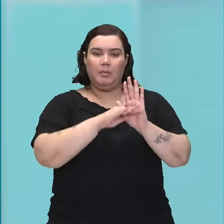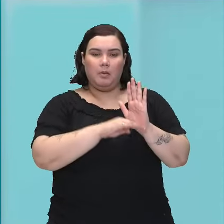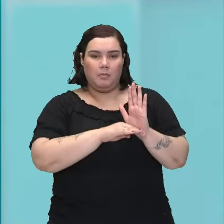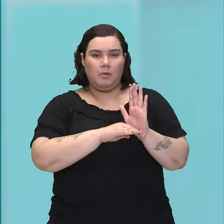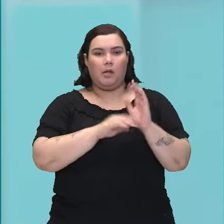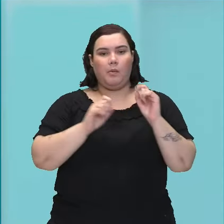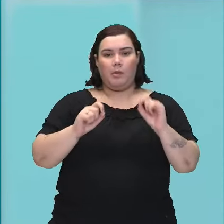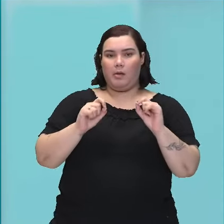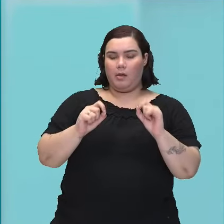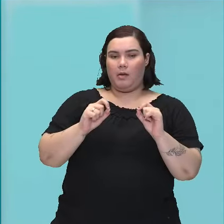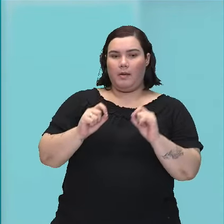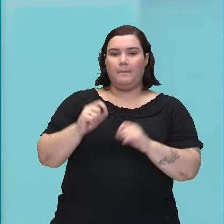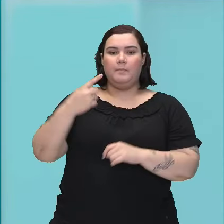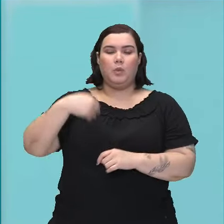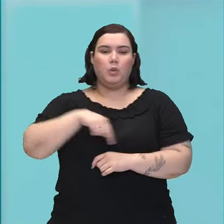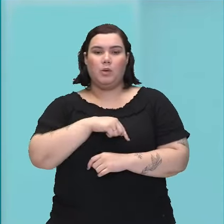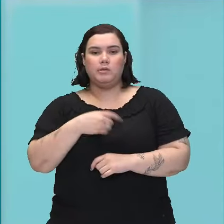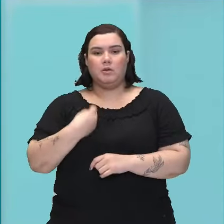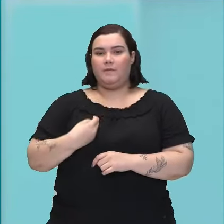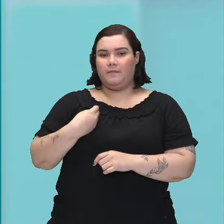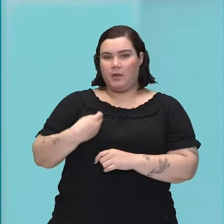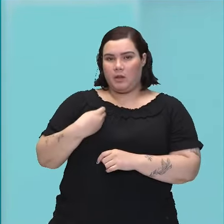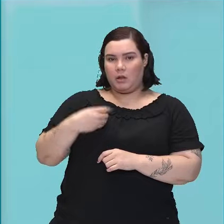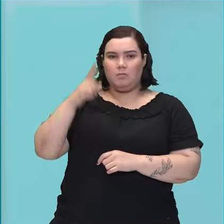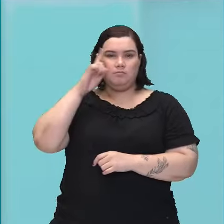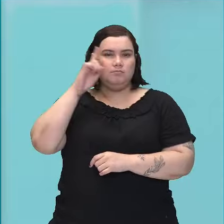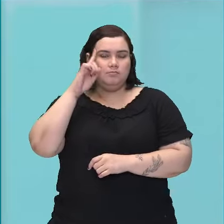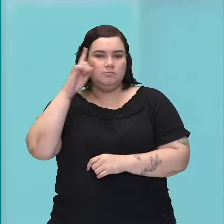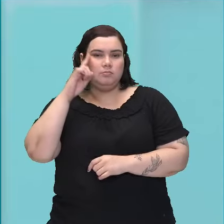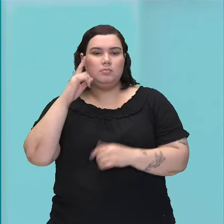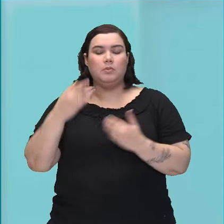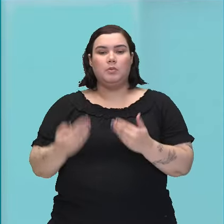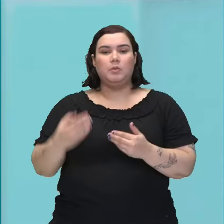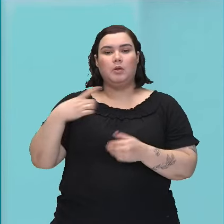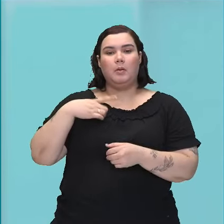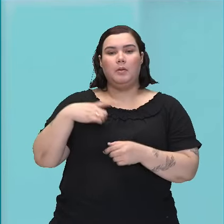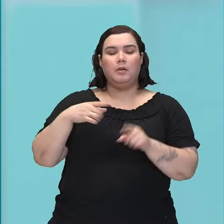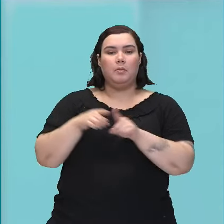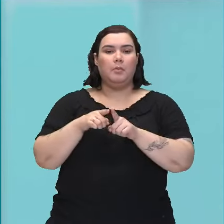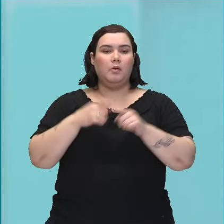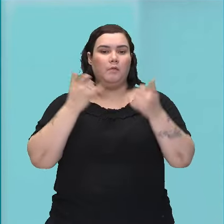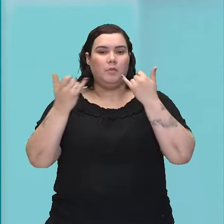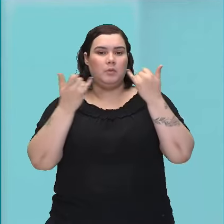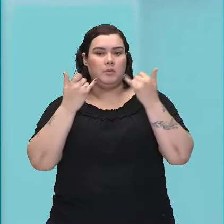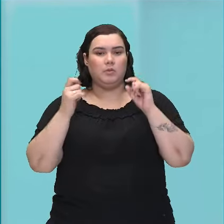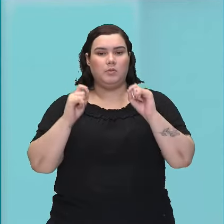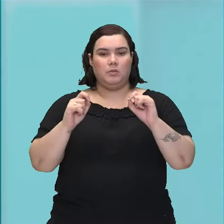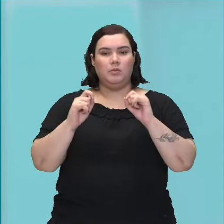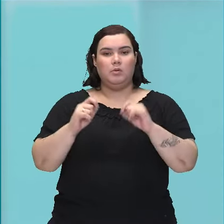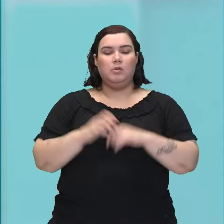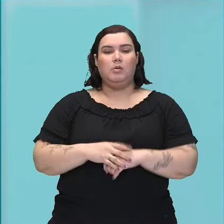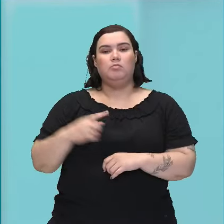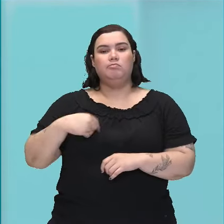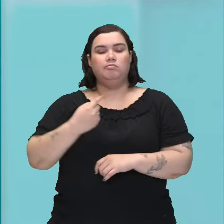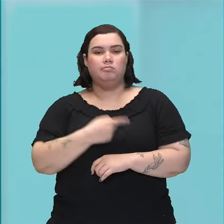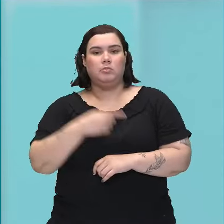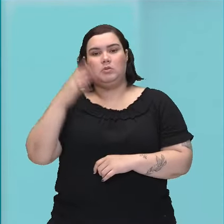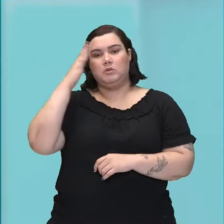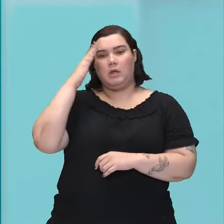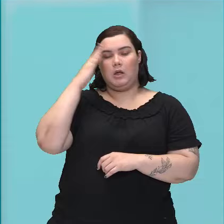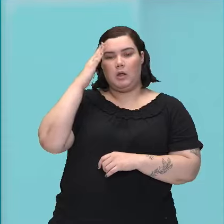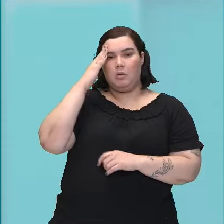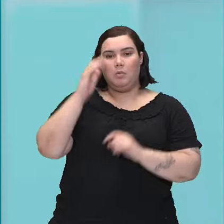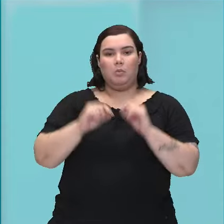nosso cotidiano e houve informações aí que faz com que a gente conheça